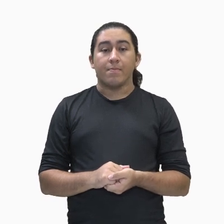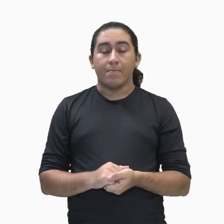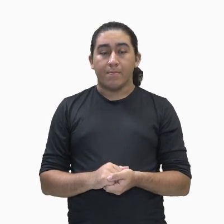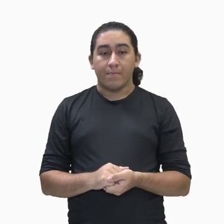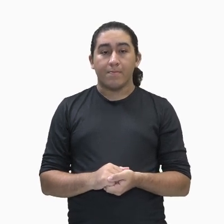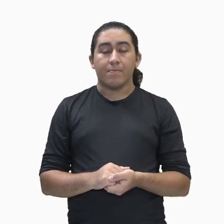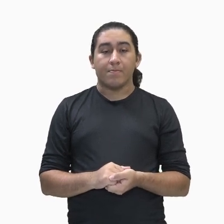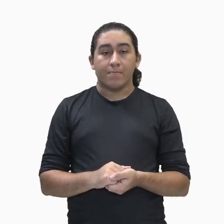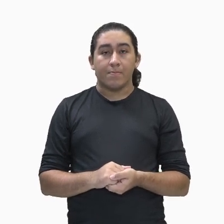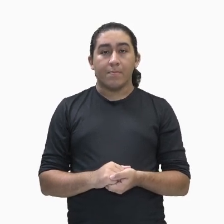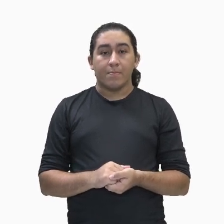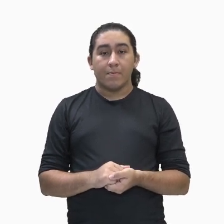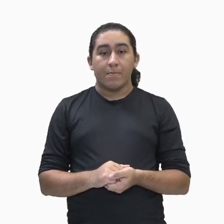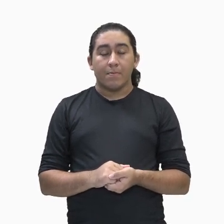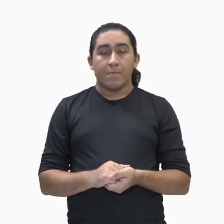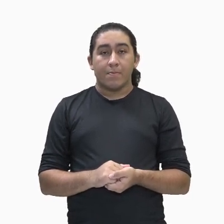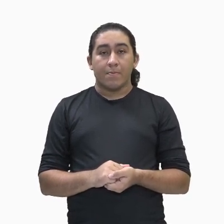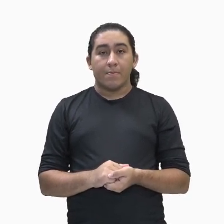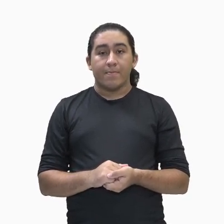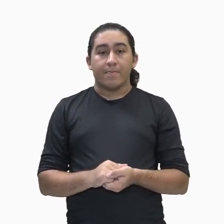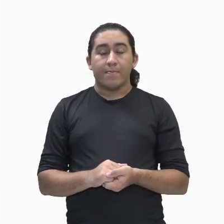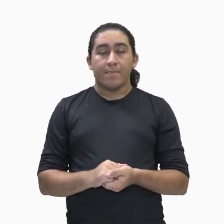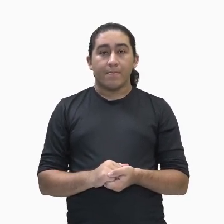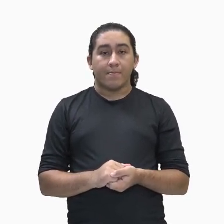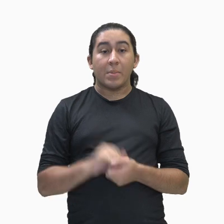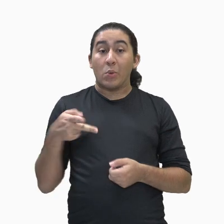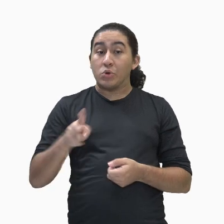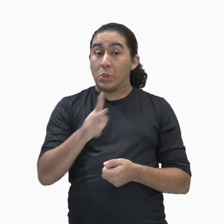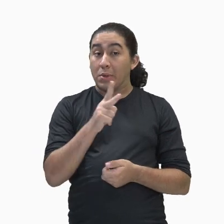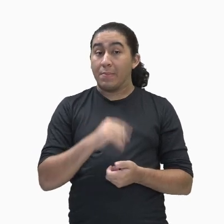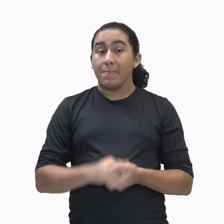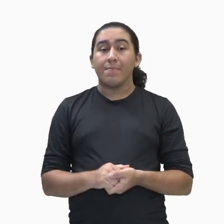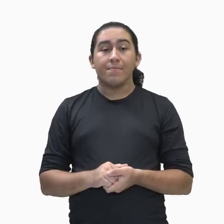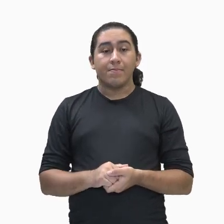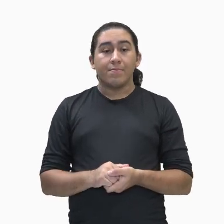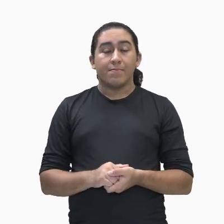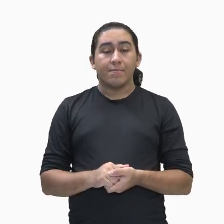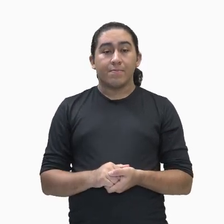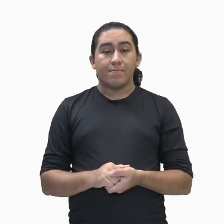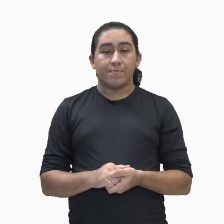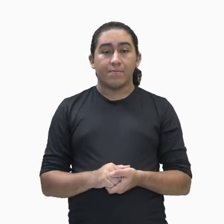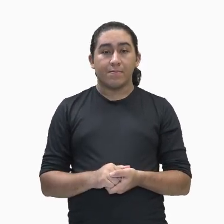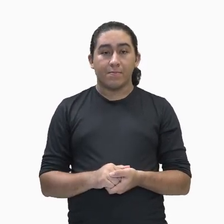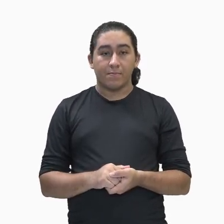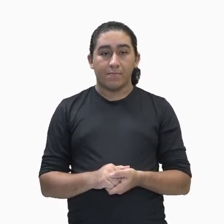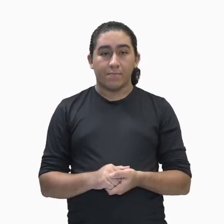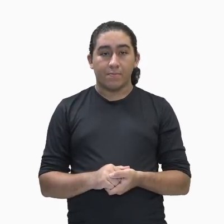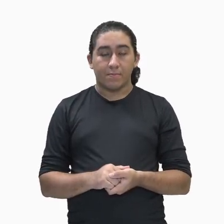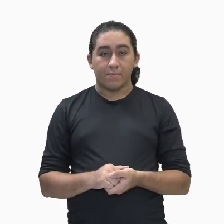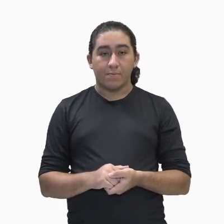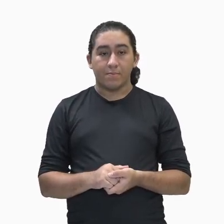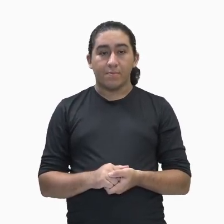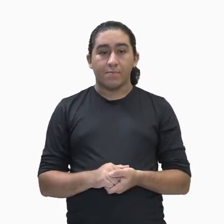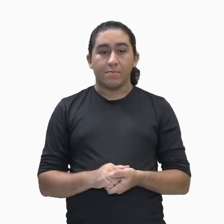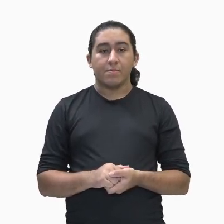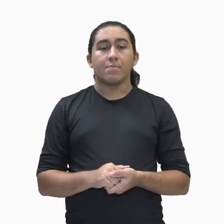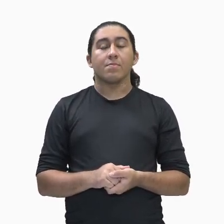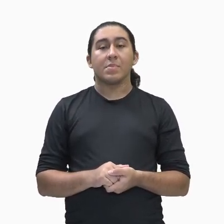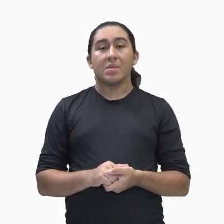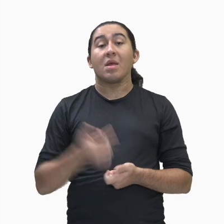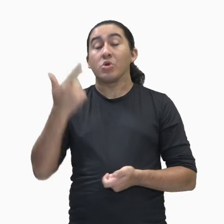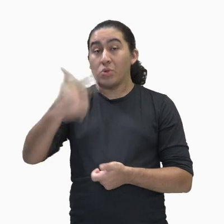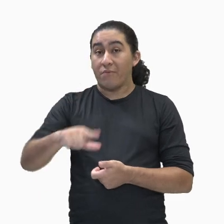Granddaughter, que é a palavra neta. Continuando. Vamos continuar ainda com grand aí nesse pedacinho. Olha